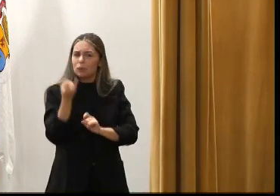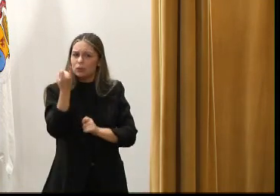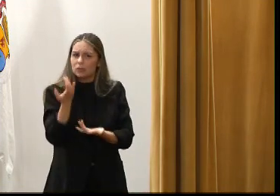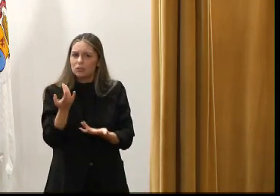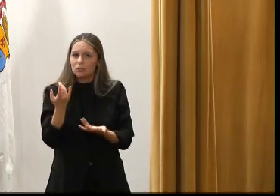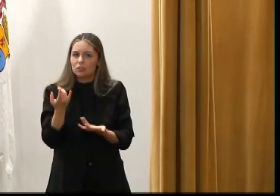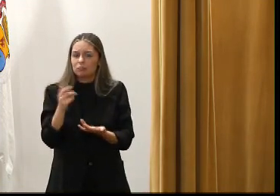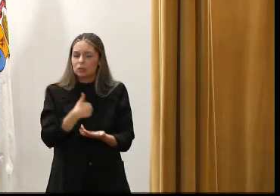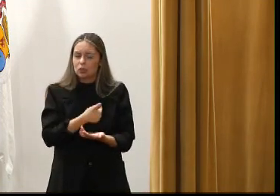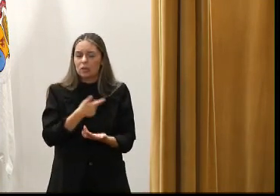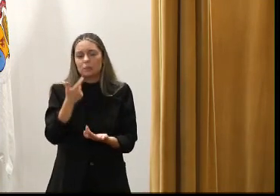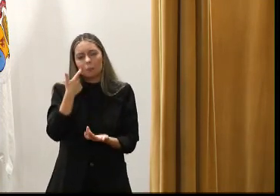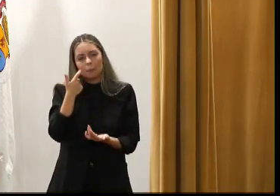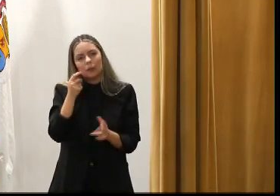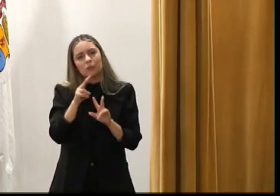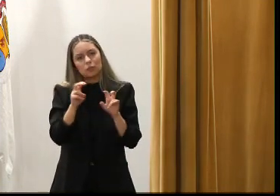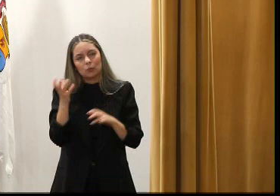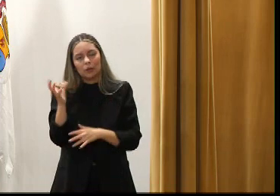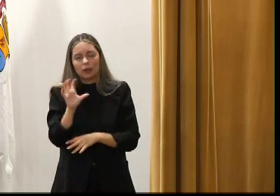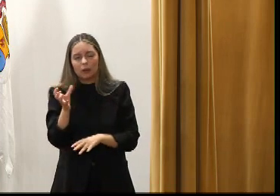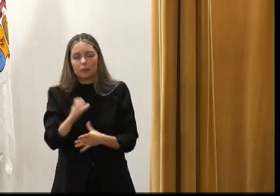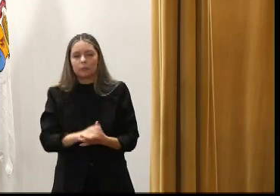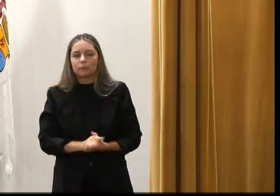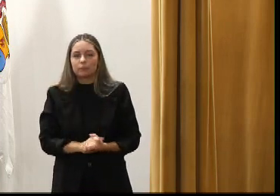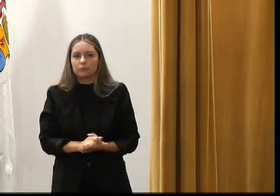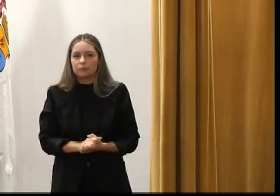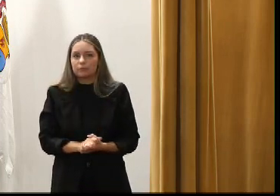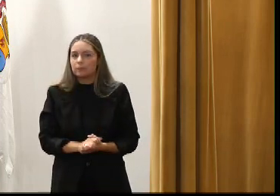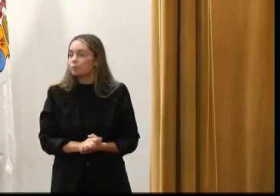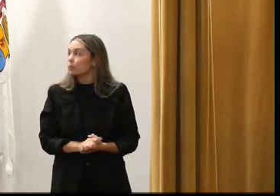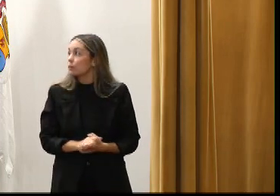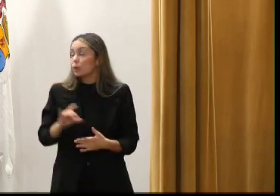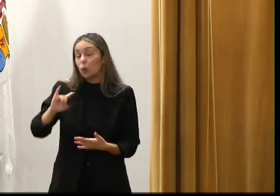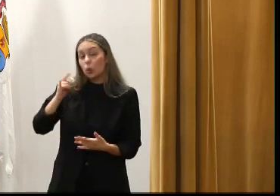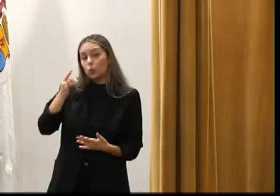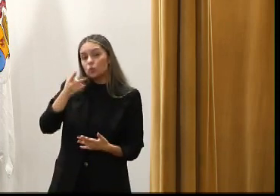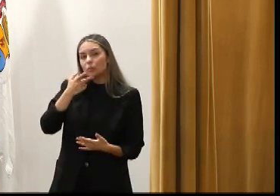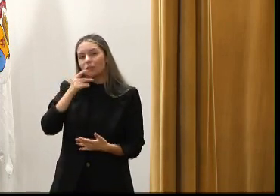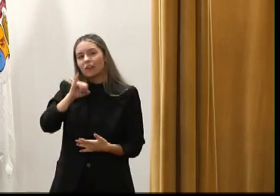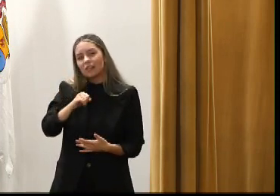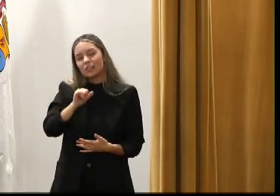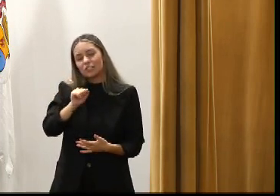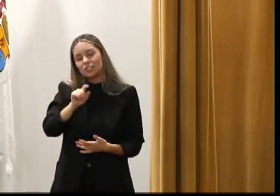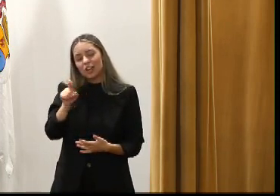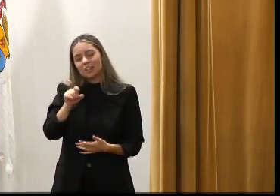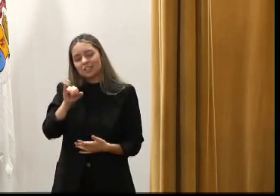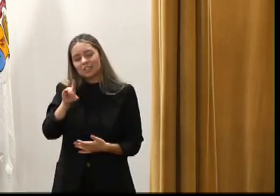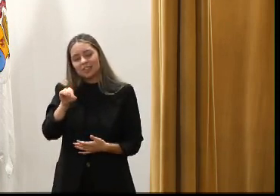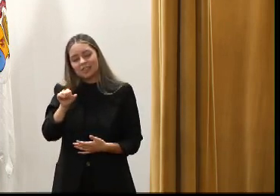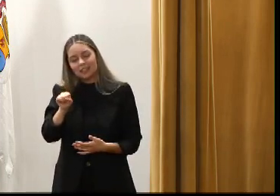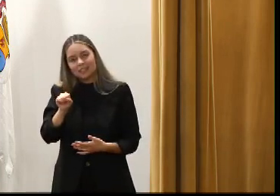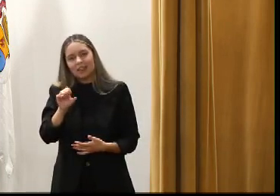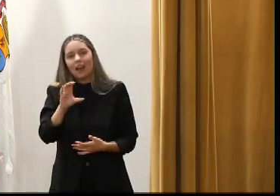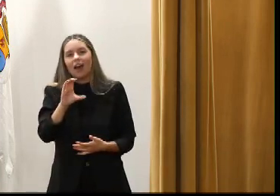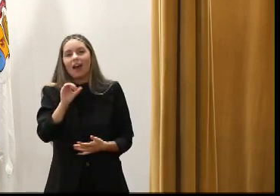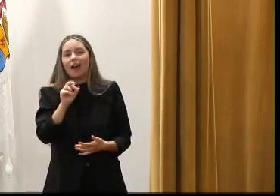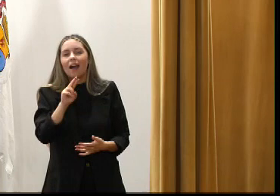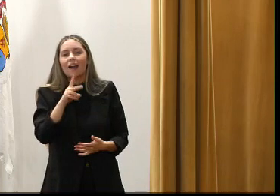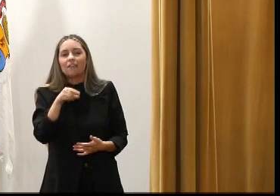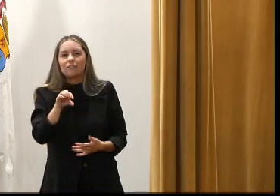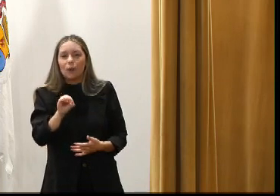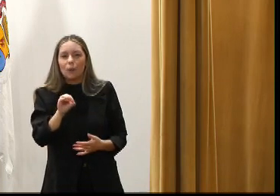né, para também a questão climática. Tá? Por fim, as jazidas de carvão. Porto Alegre, junto com a